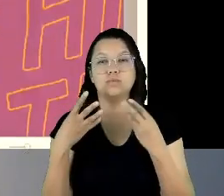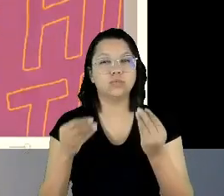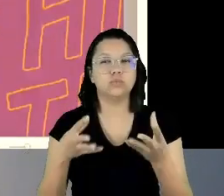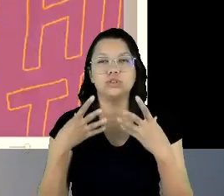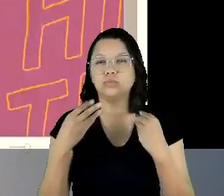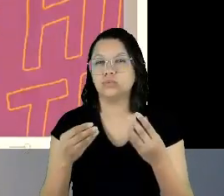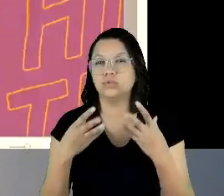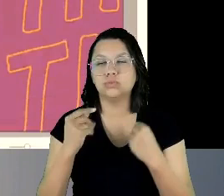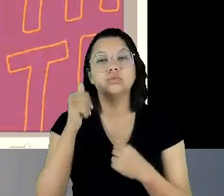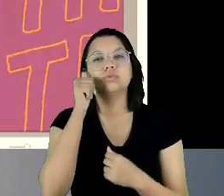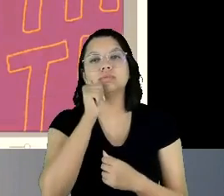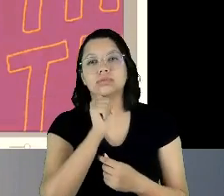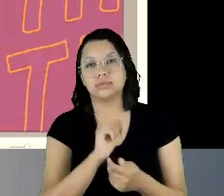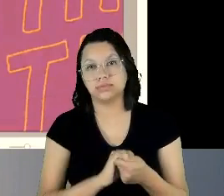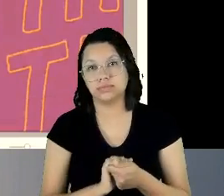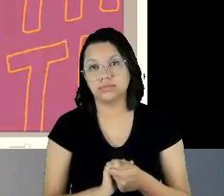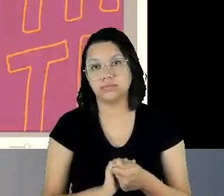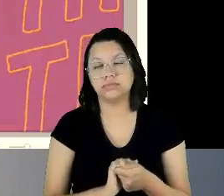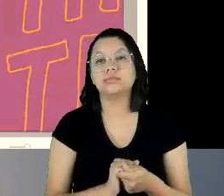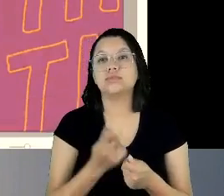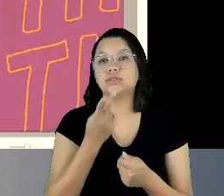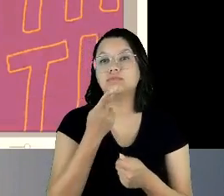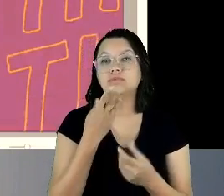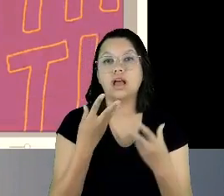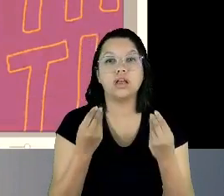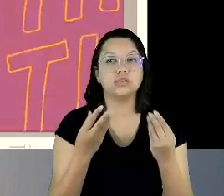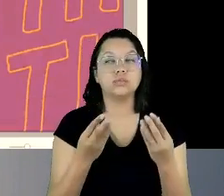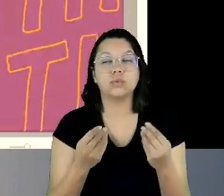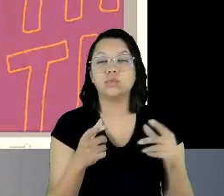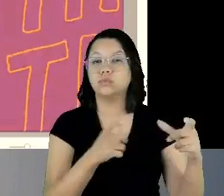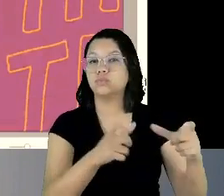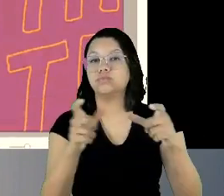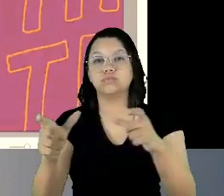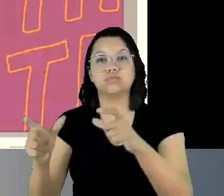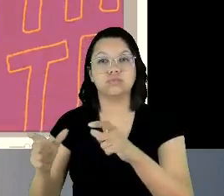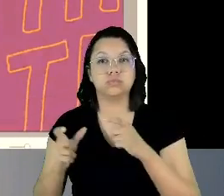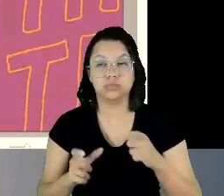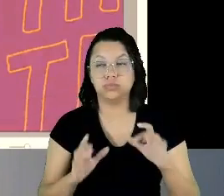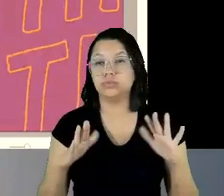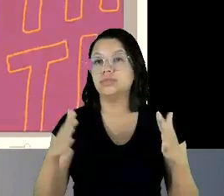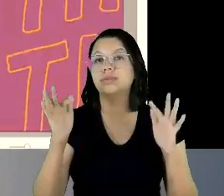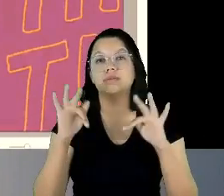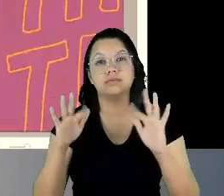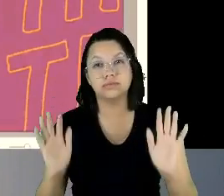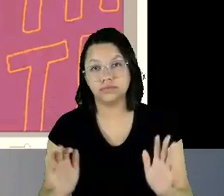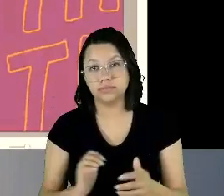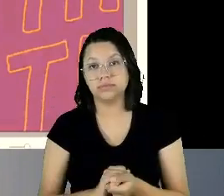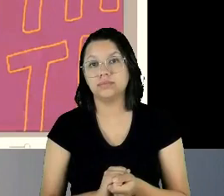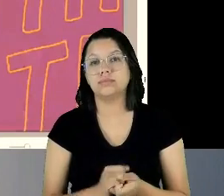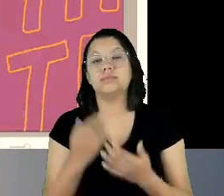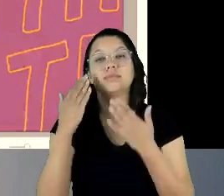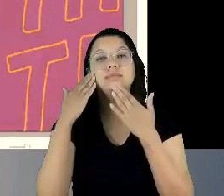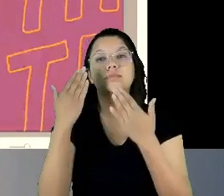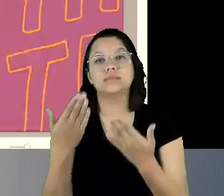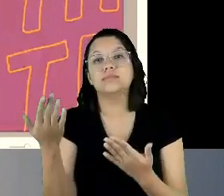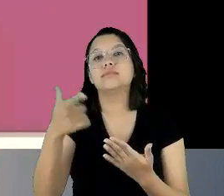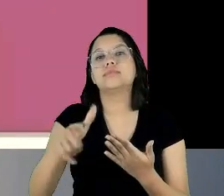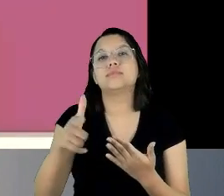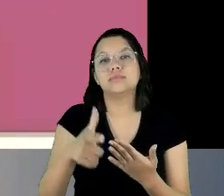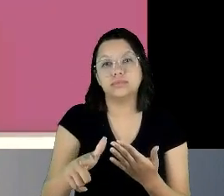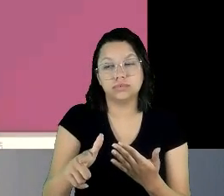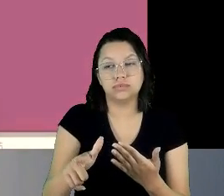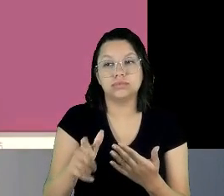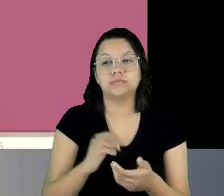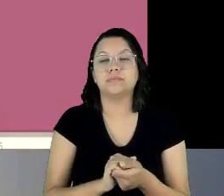muitas e muitas mulheres que falam de muitos lugares. Então, é isso. Queria agradecer de